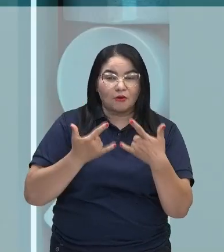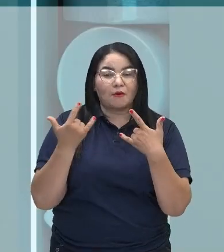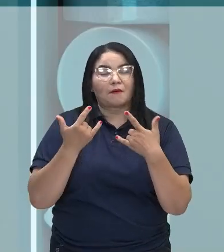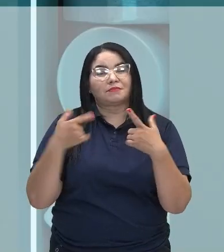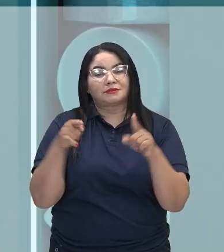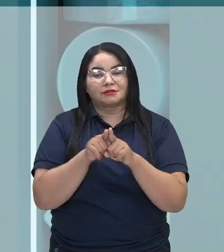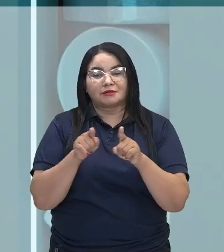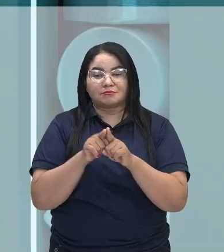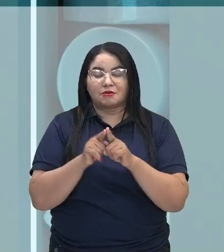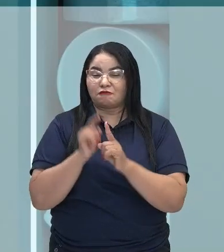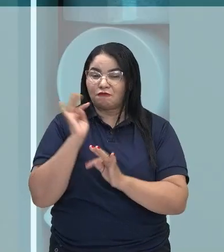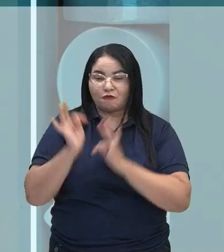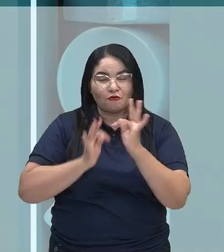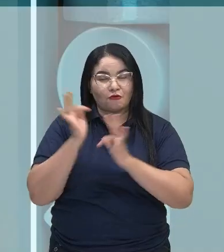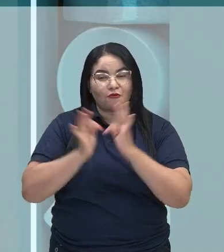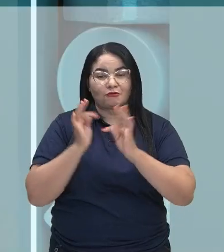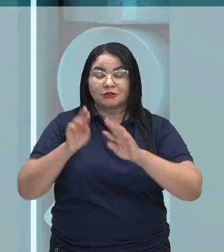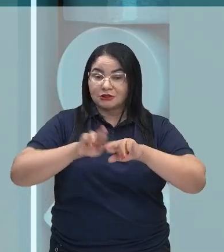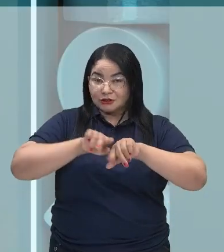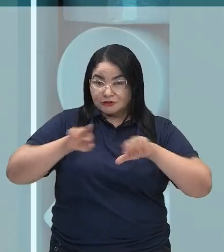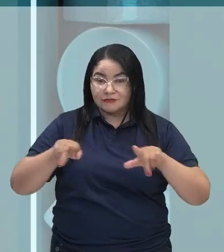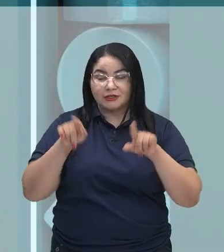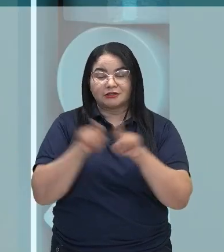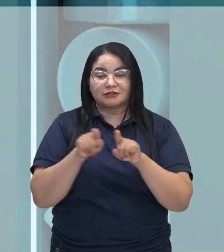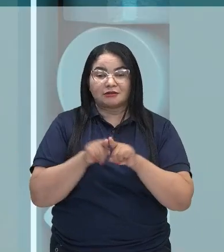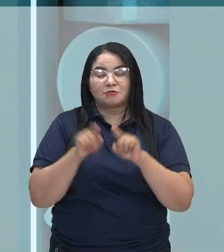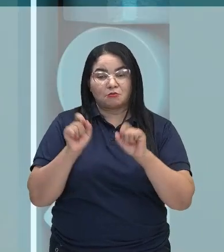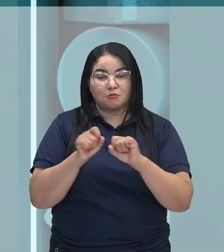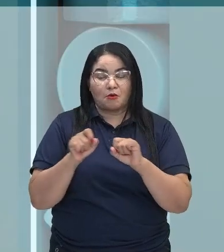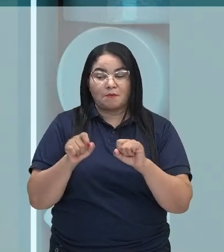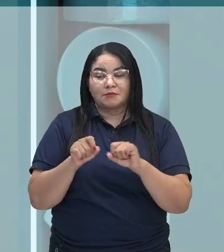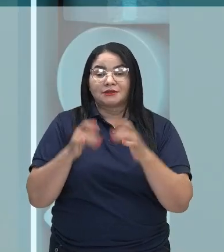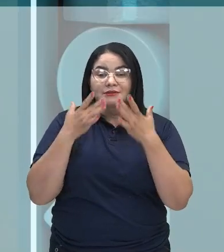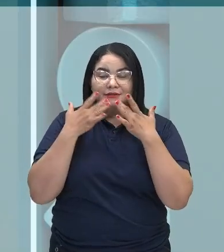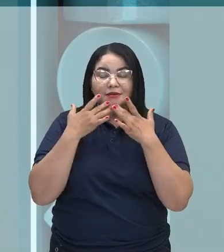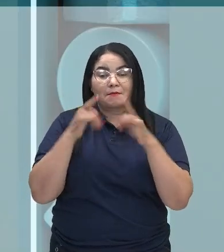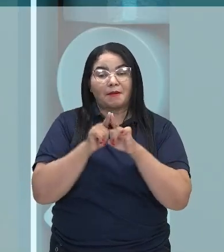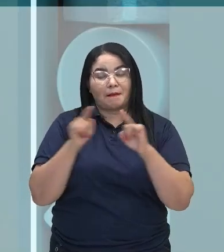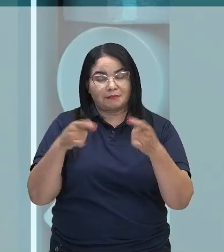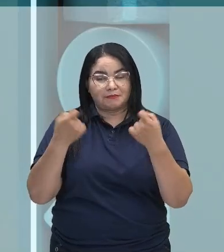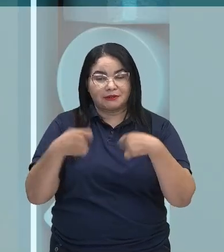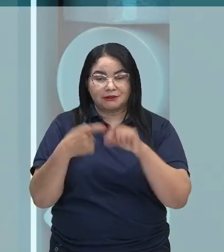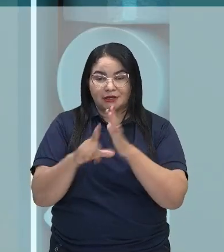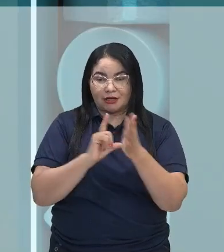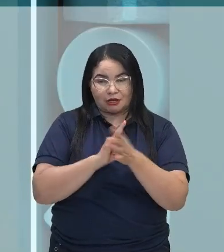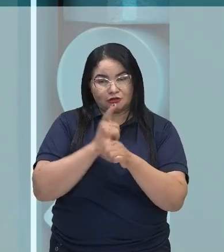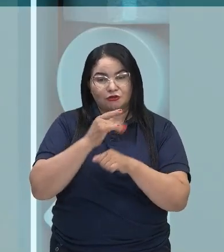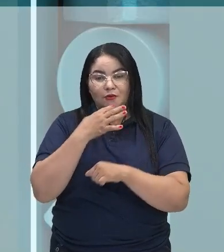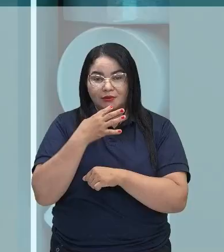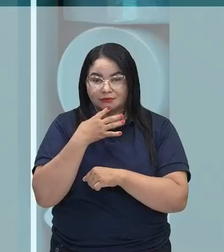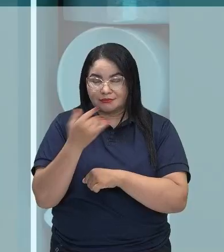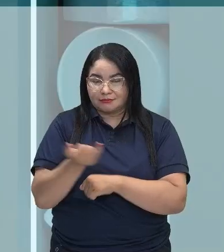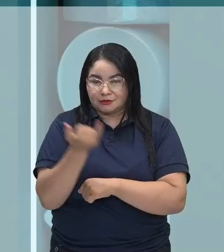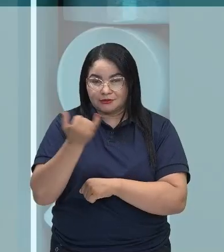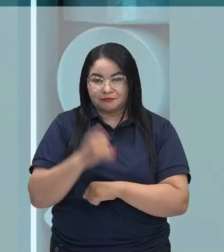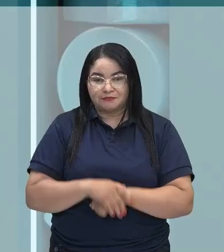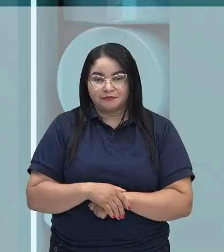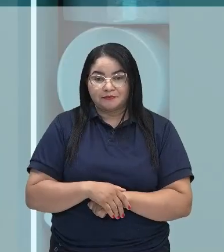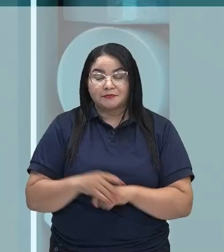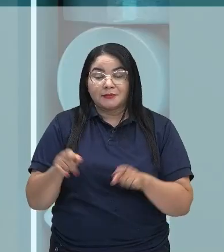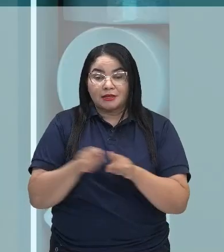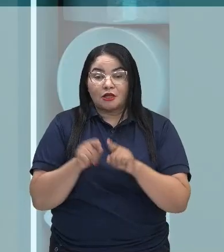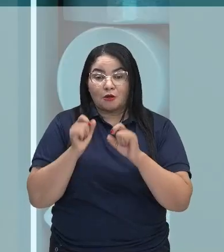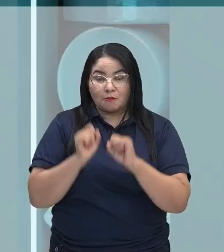ele pode dançar ali no teatro, mas ele tem que conhecer. E também eles podem